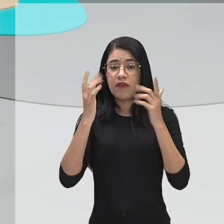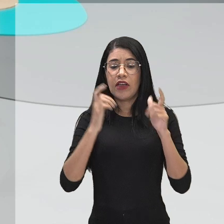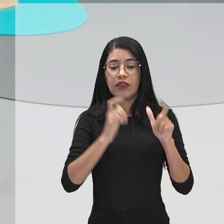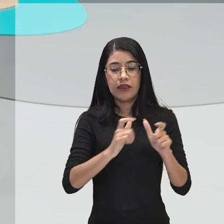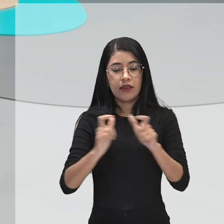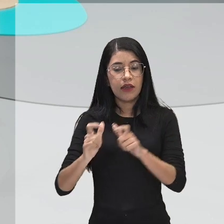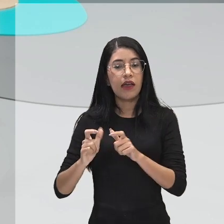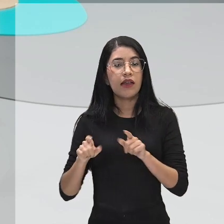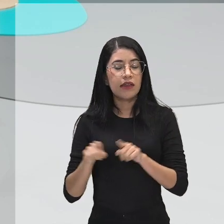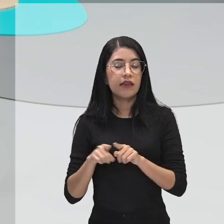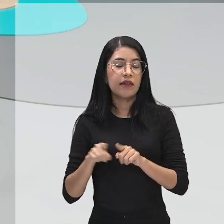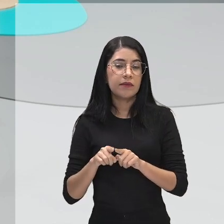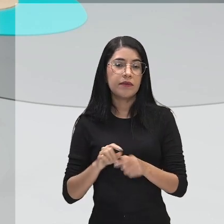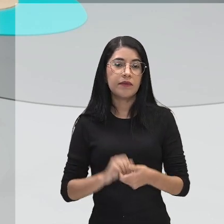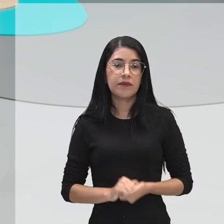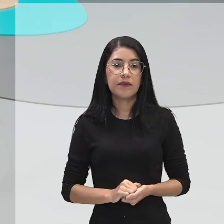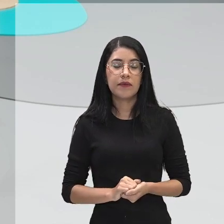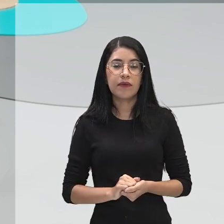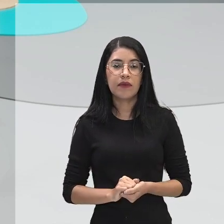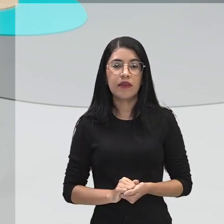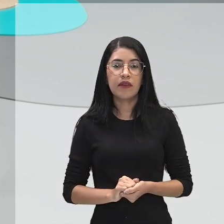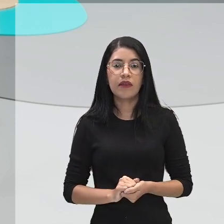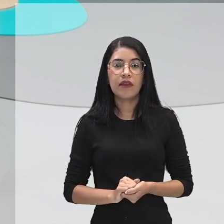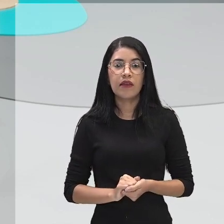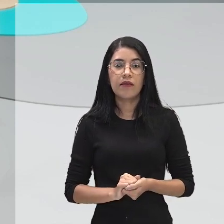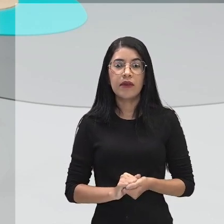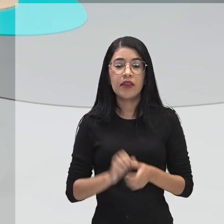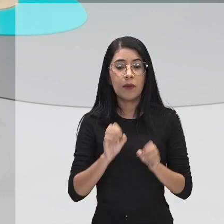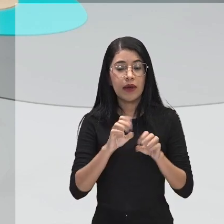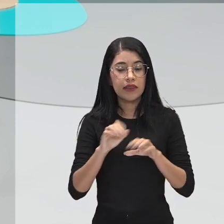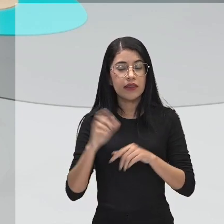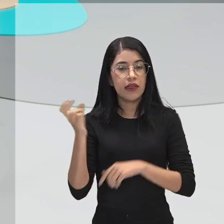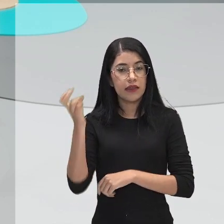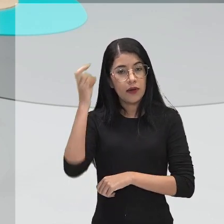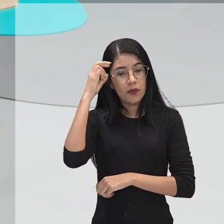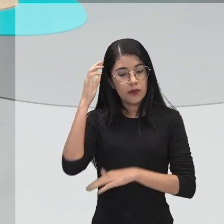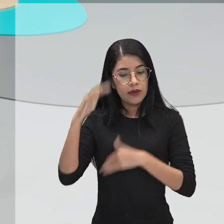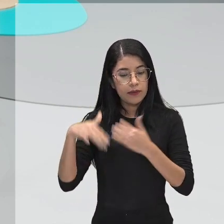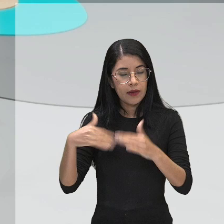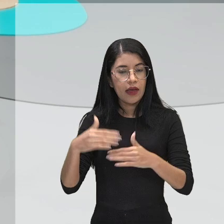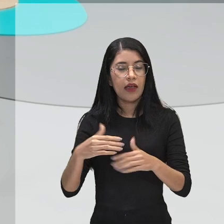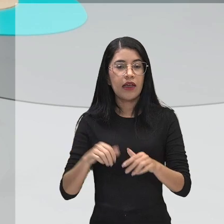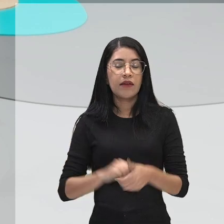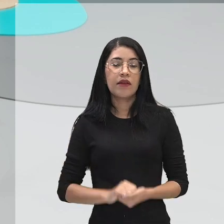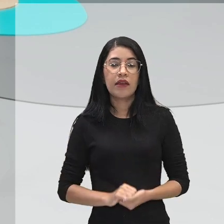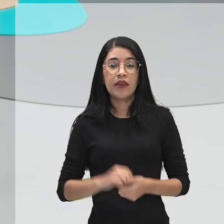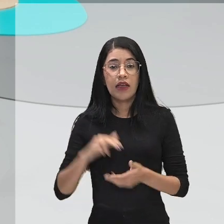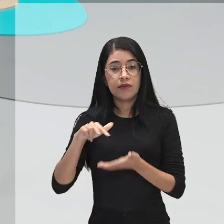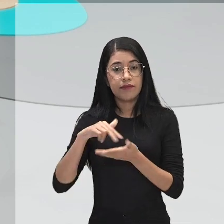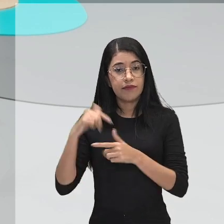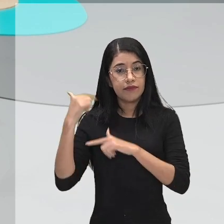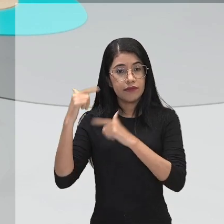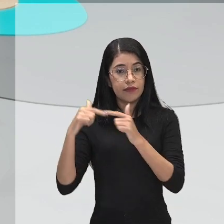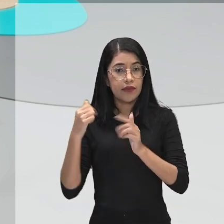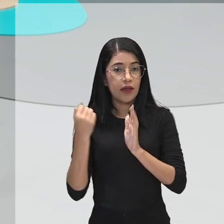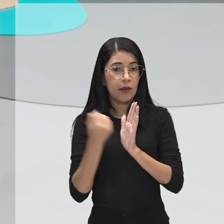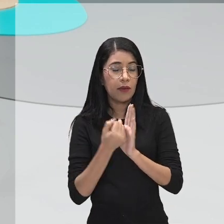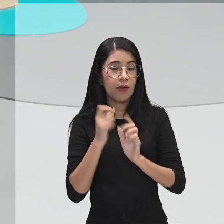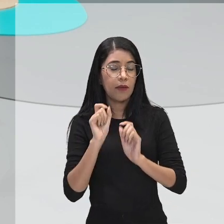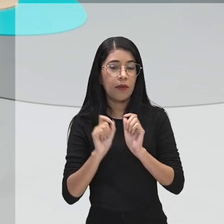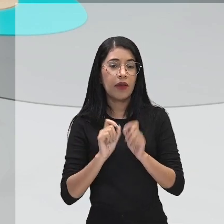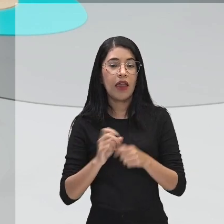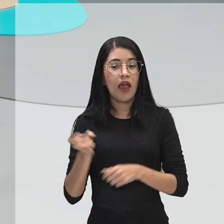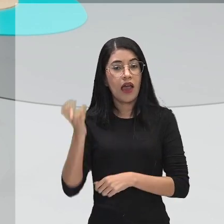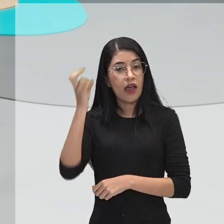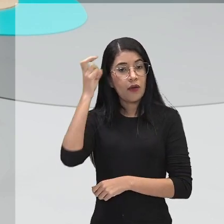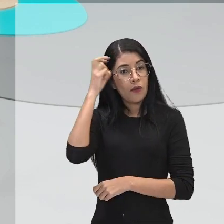vocês, então é passada essa cultura e essa dança tradicional marca justamente aquela